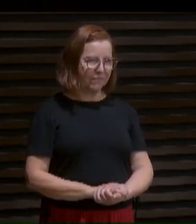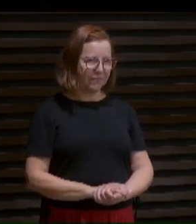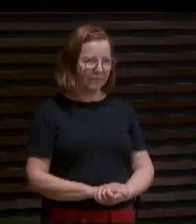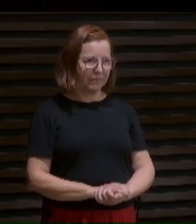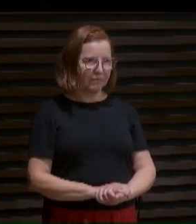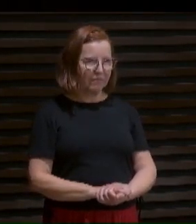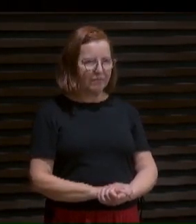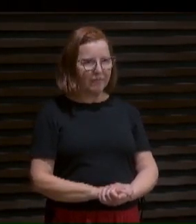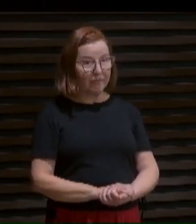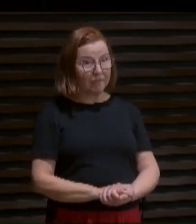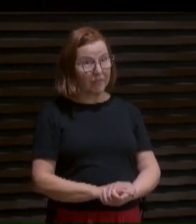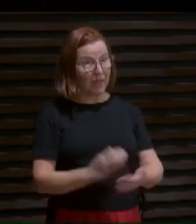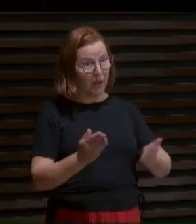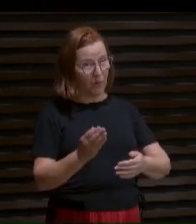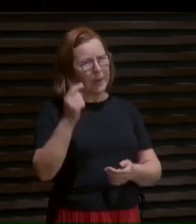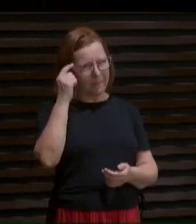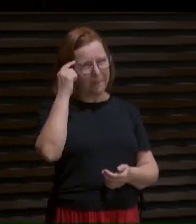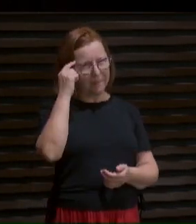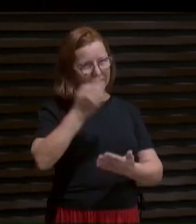Agora pense em você.